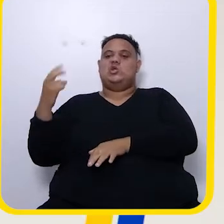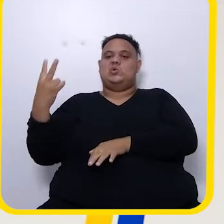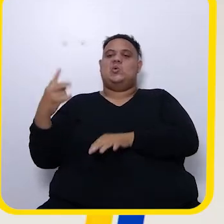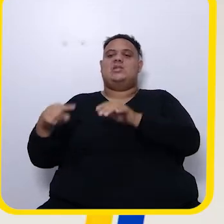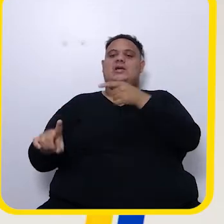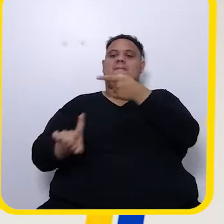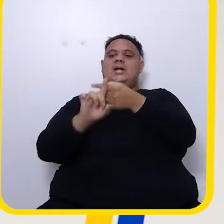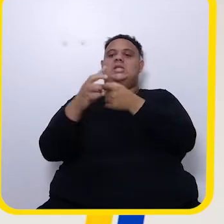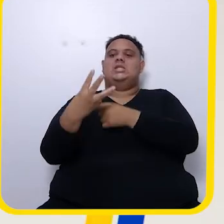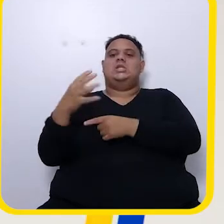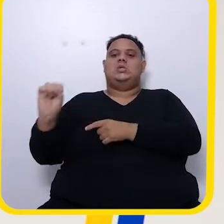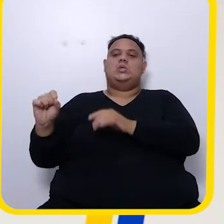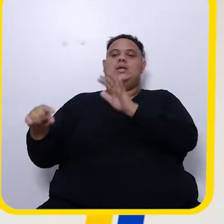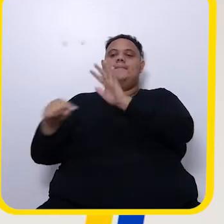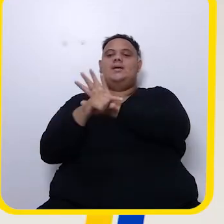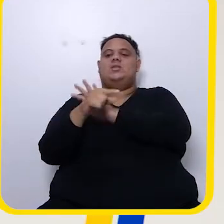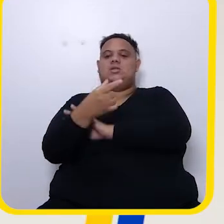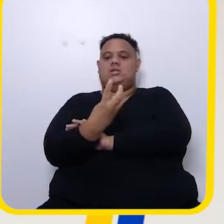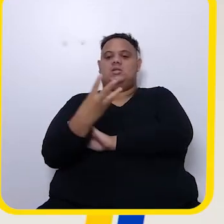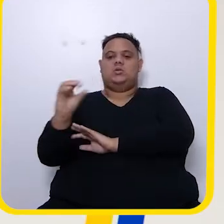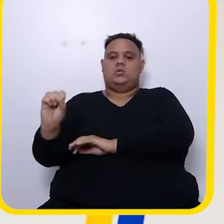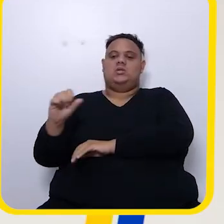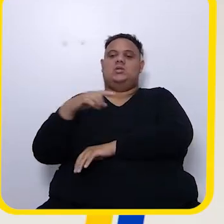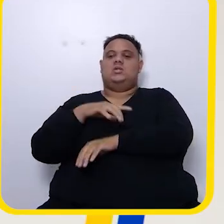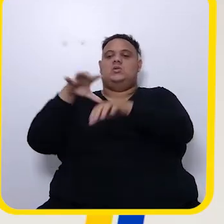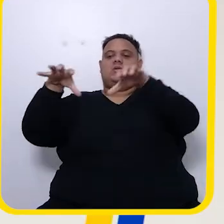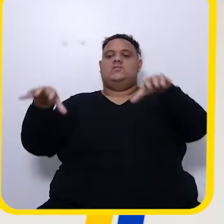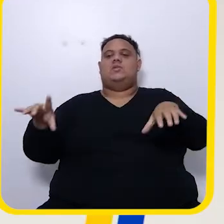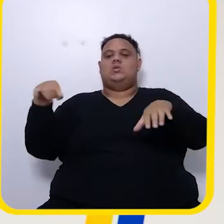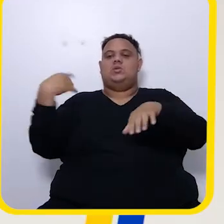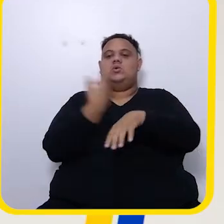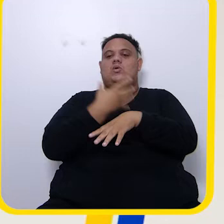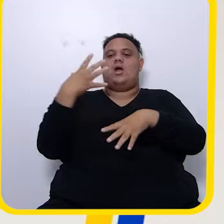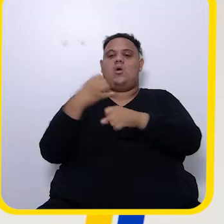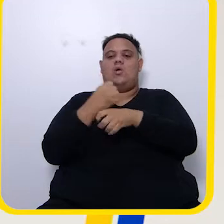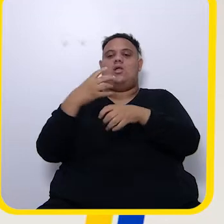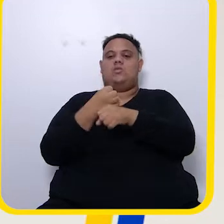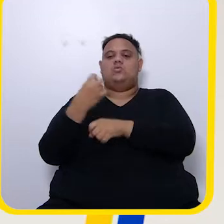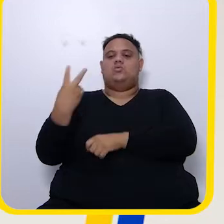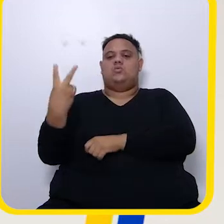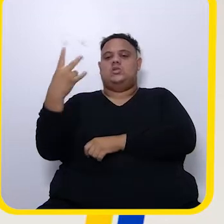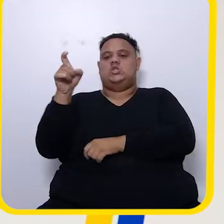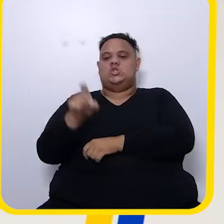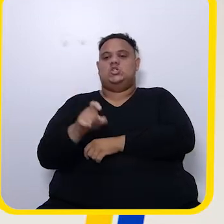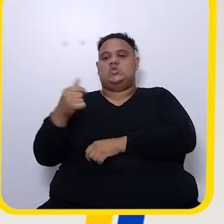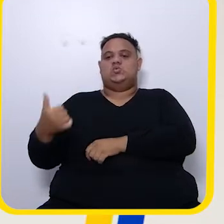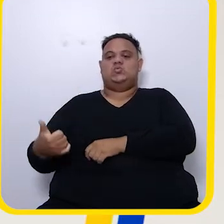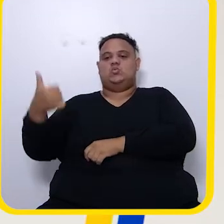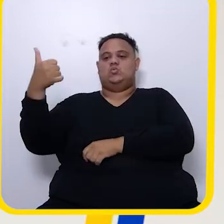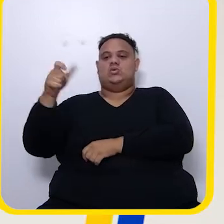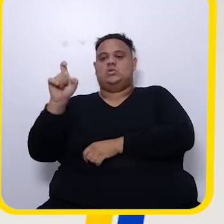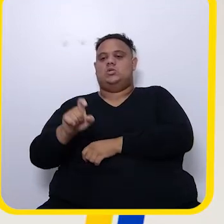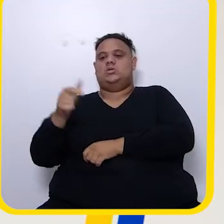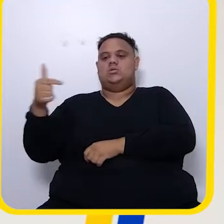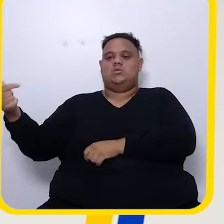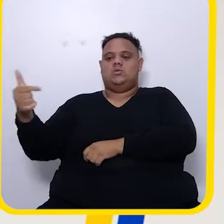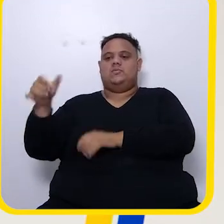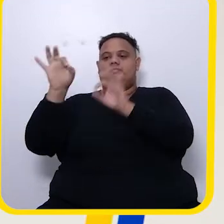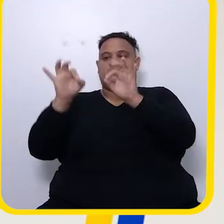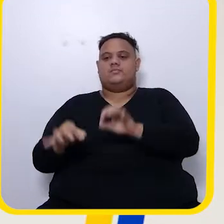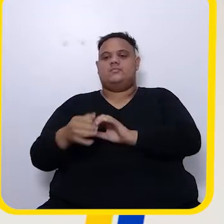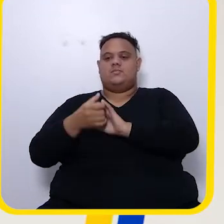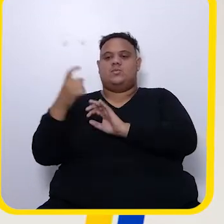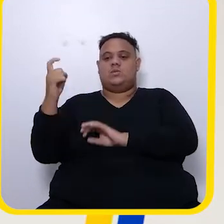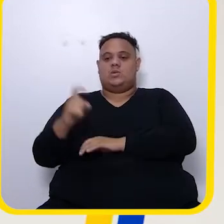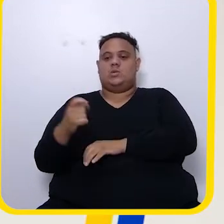38, 2 menos 38. Então aqui a gente divide a nossa conta em dois pedaços: x1 e x2.